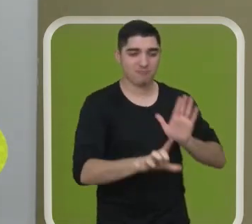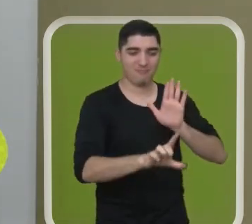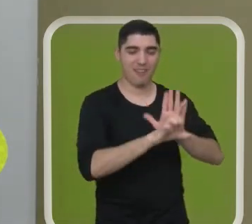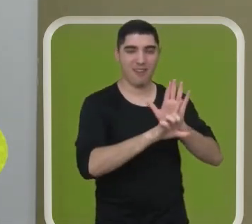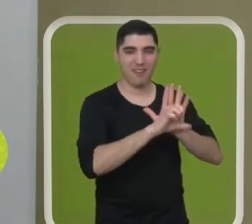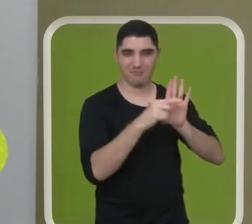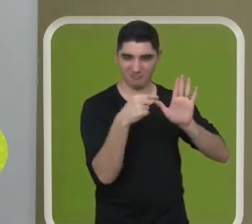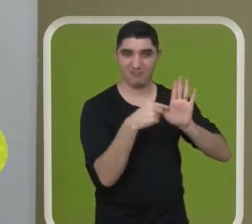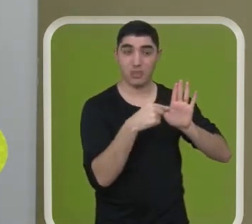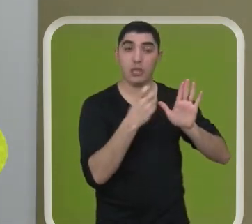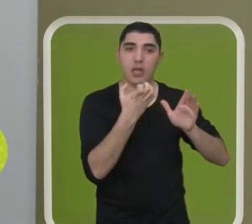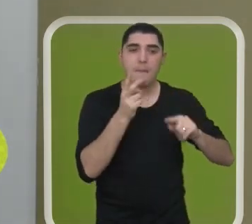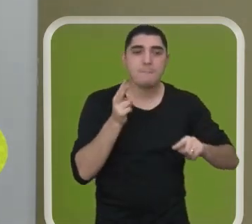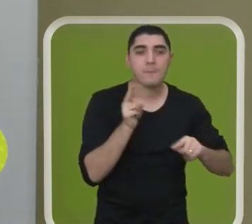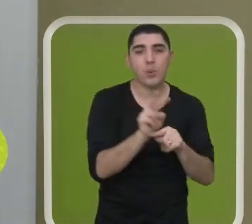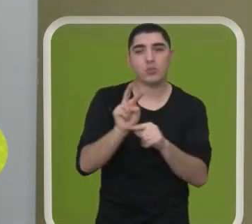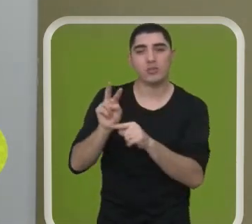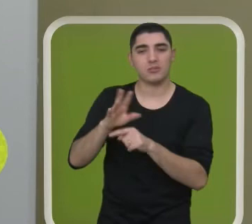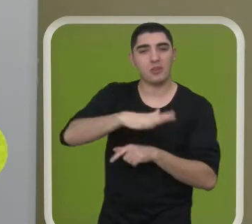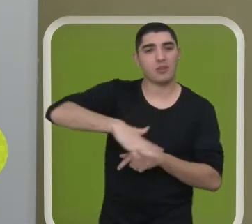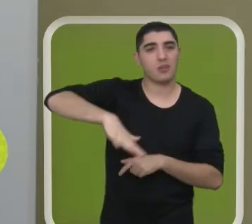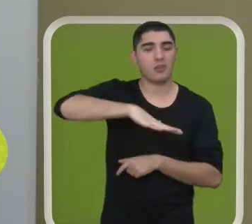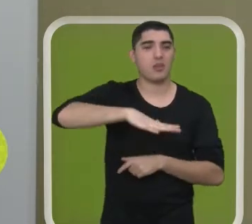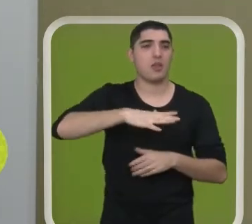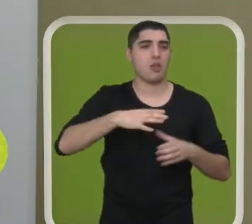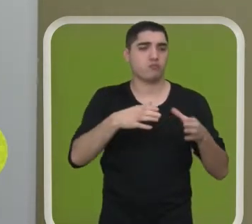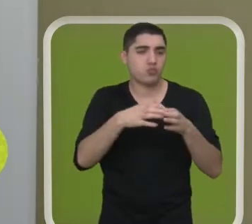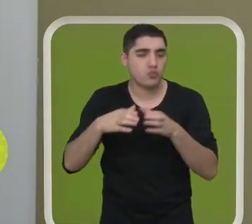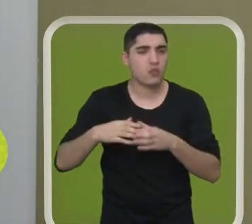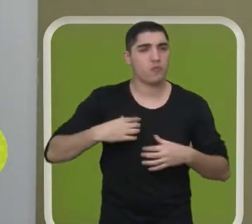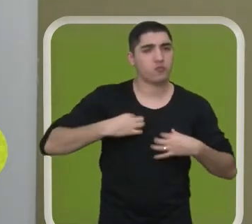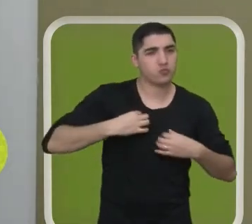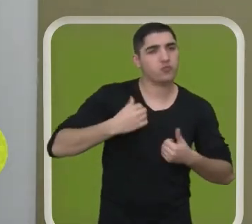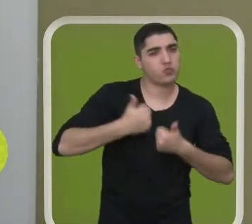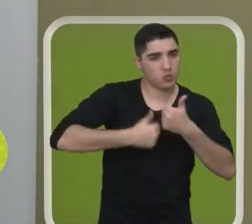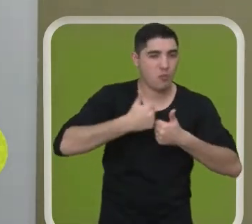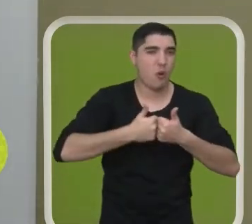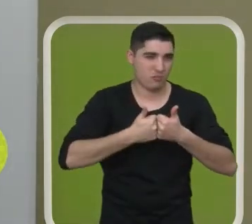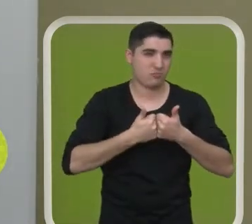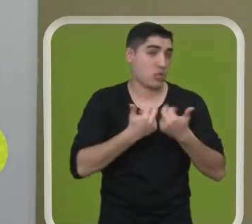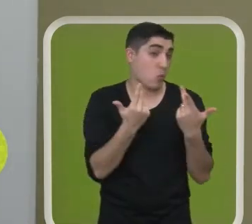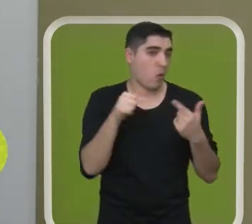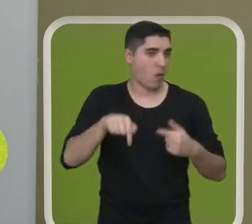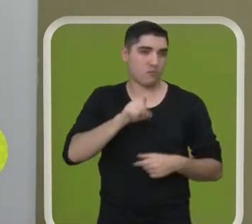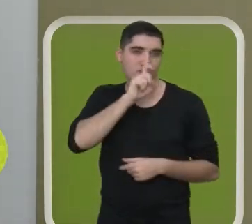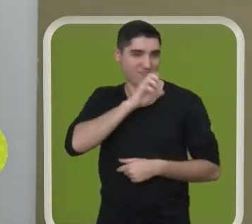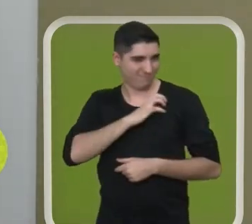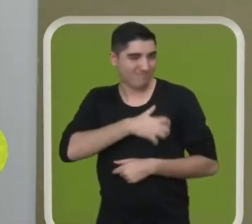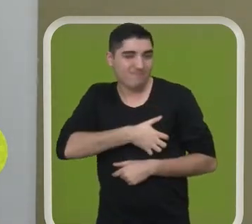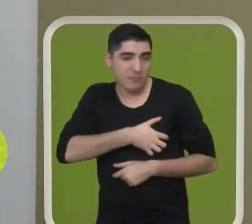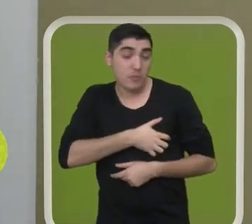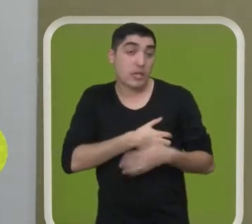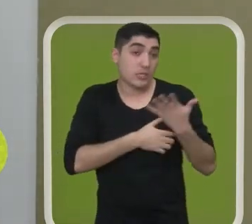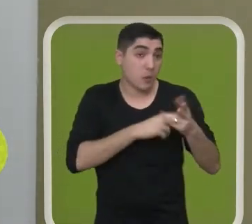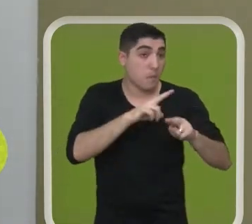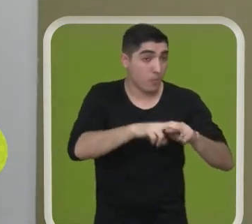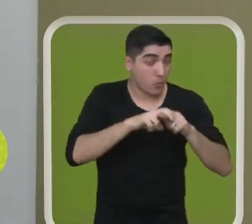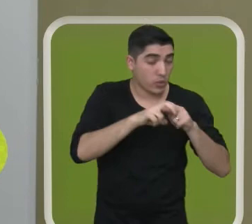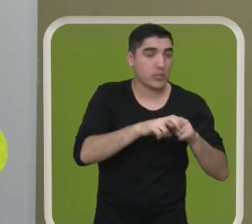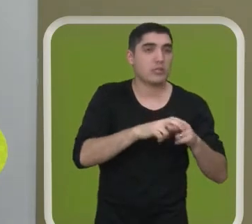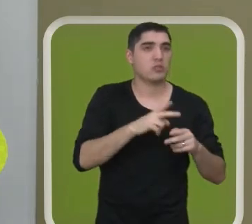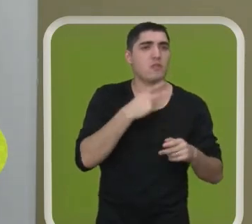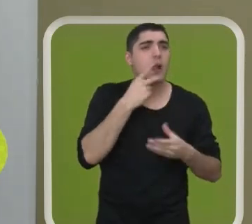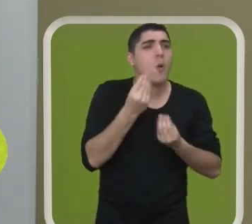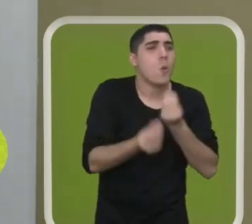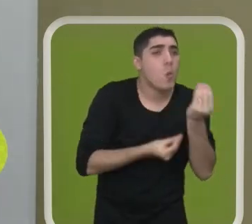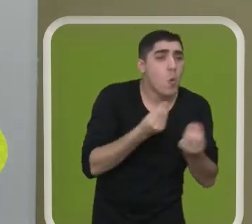vem proteger esses clubes como o São José. Então, quando a gente explica, quando a gente tem tempo para dizer o que é, como vai